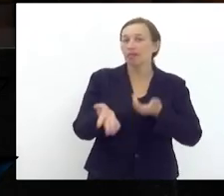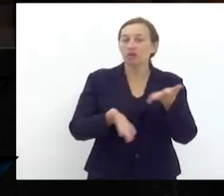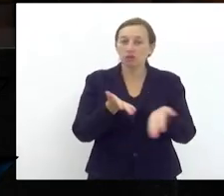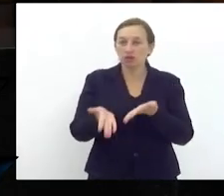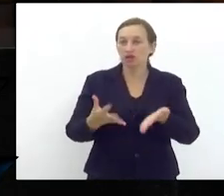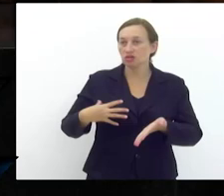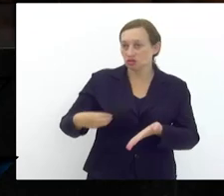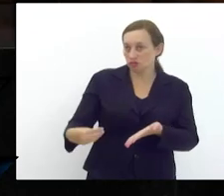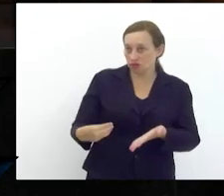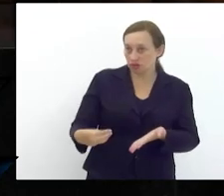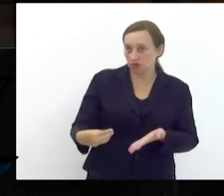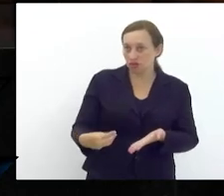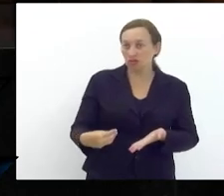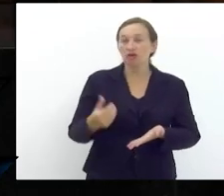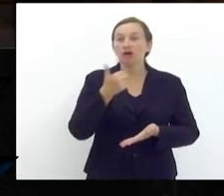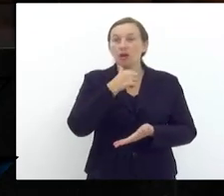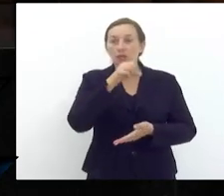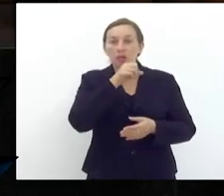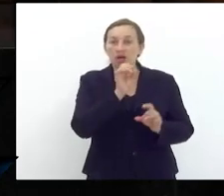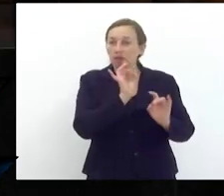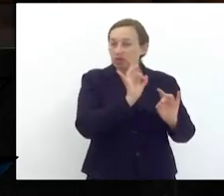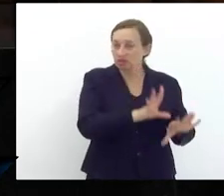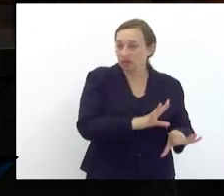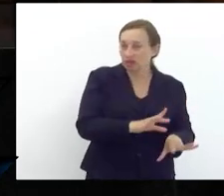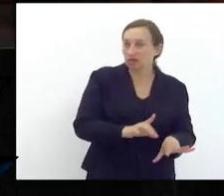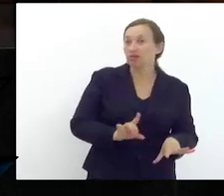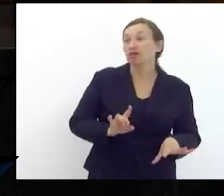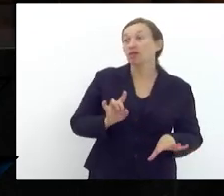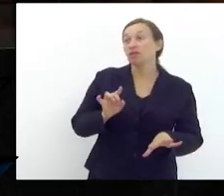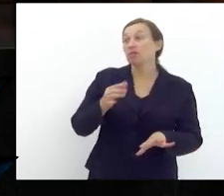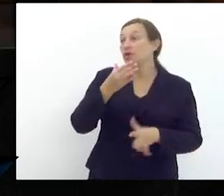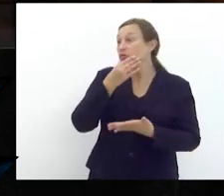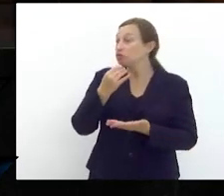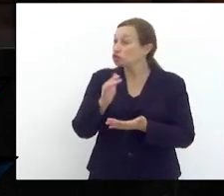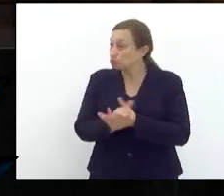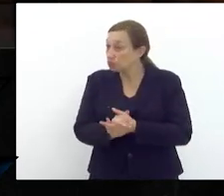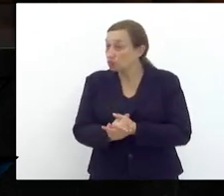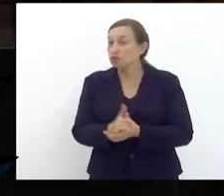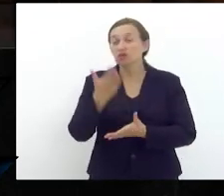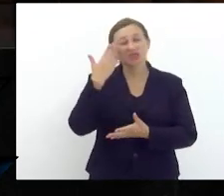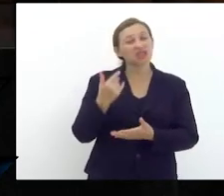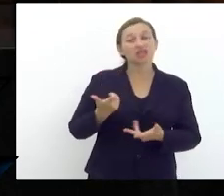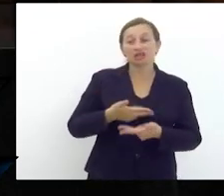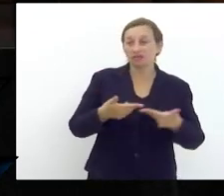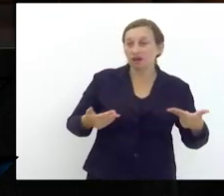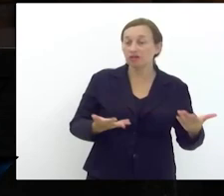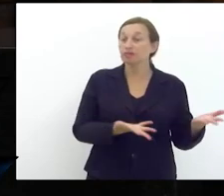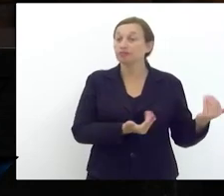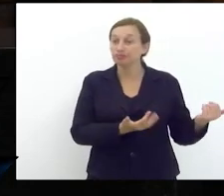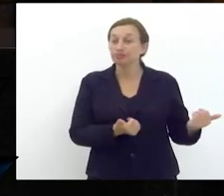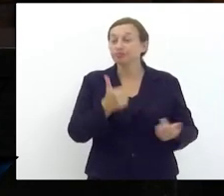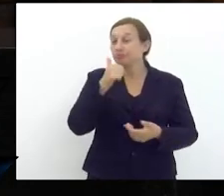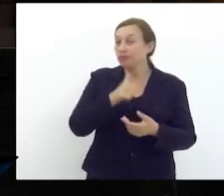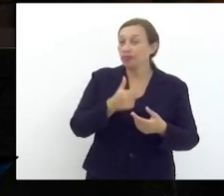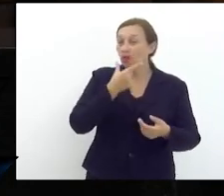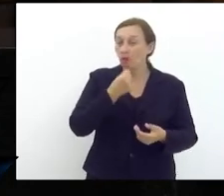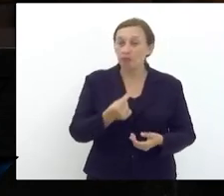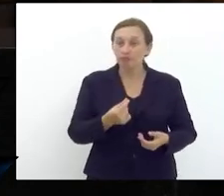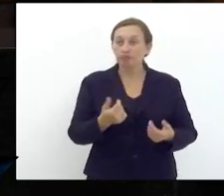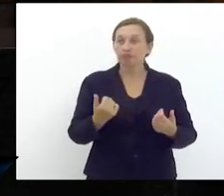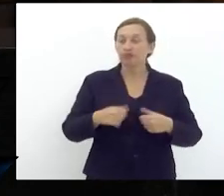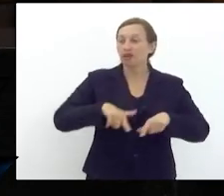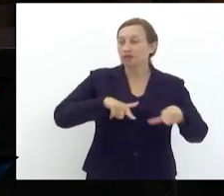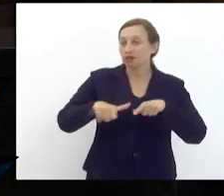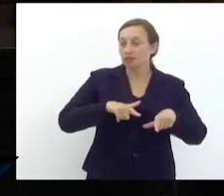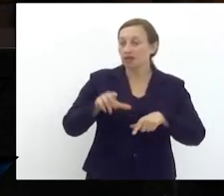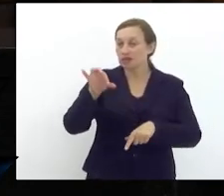principalmente mães abandonadas por aqueles que deveriam ser seus companheiros eu sei que tem muito jovem homens e mulheres que tiveram que trabalhar